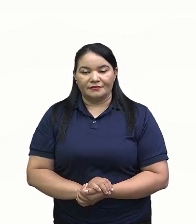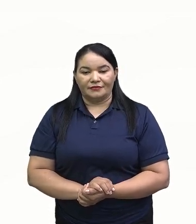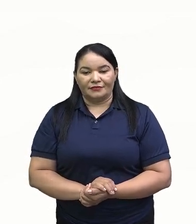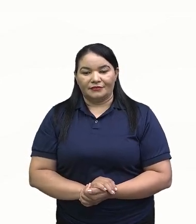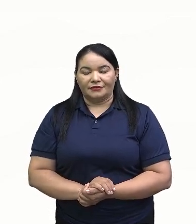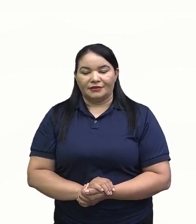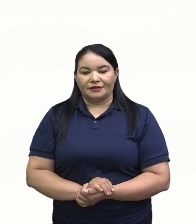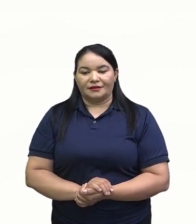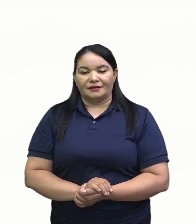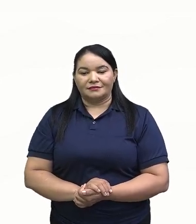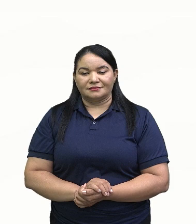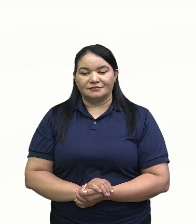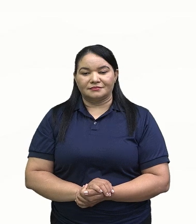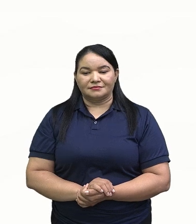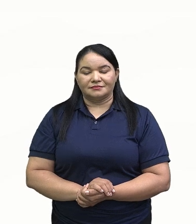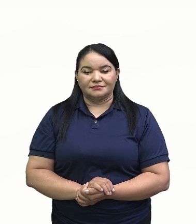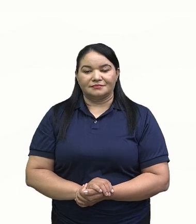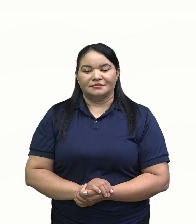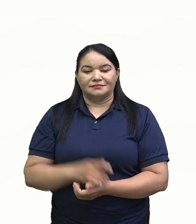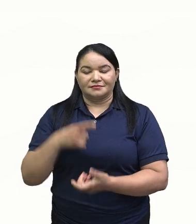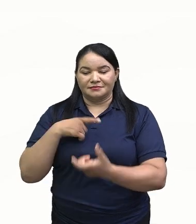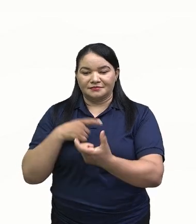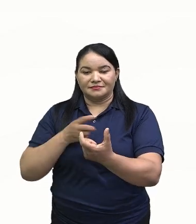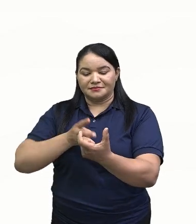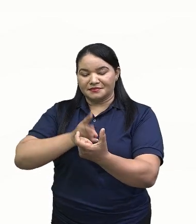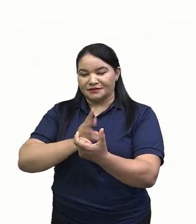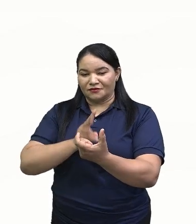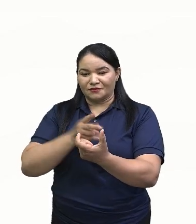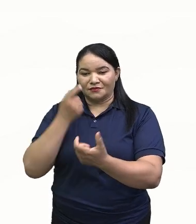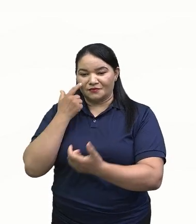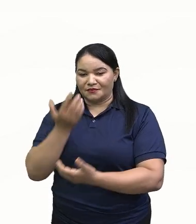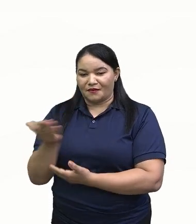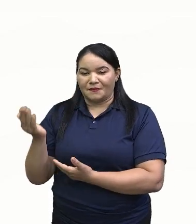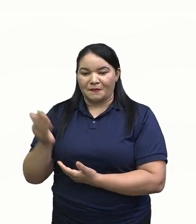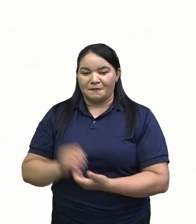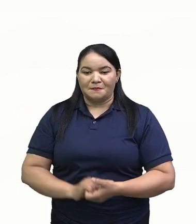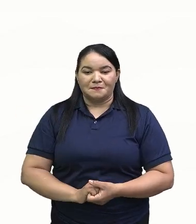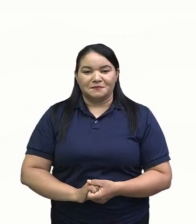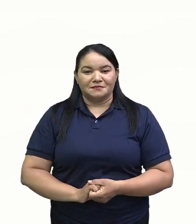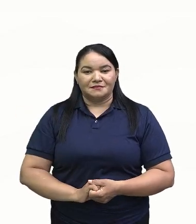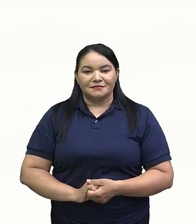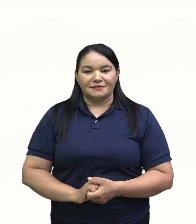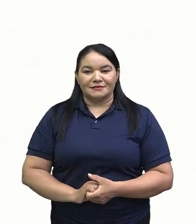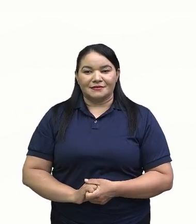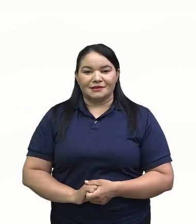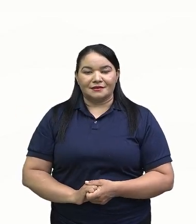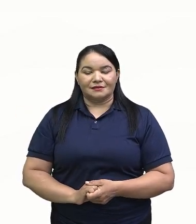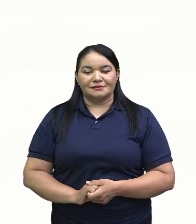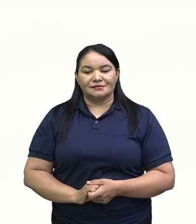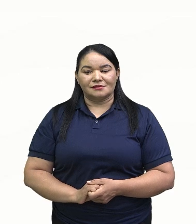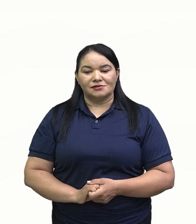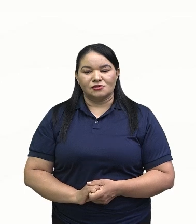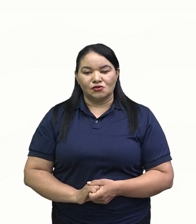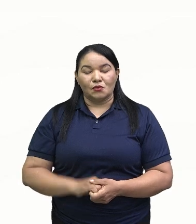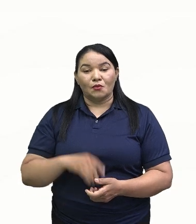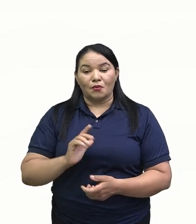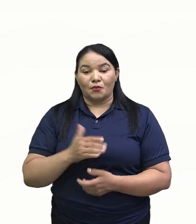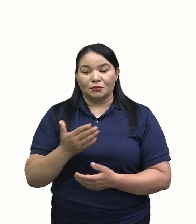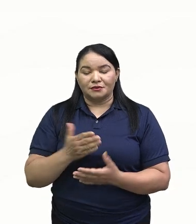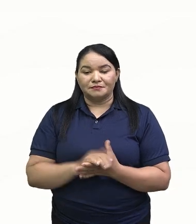Então, aqui eu tenho o radical da palavra. Ok? Assim vai seguir para